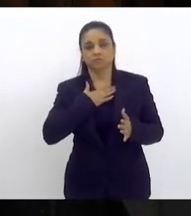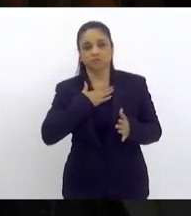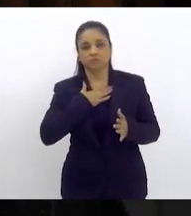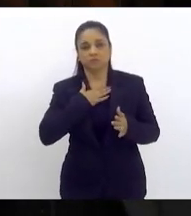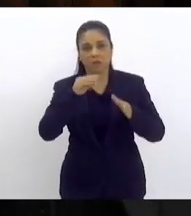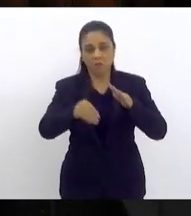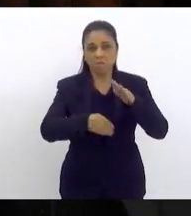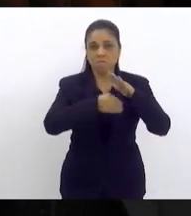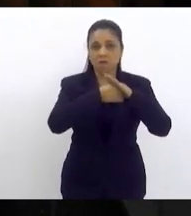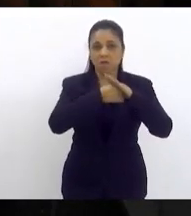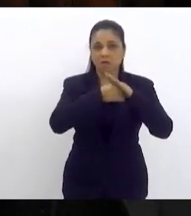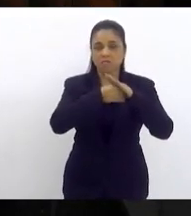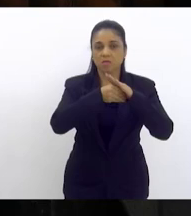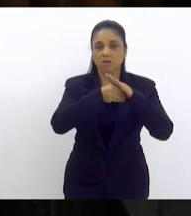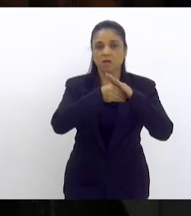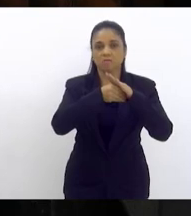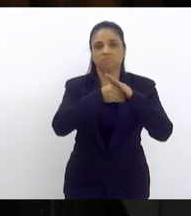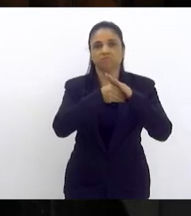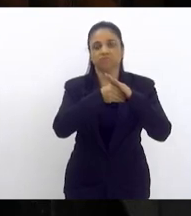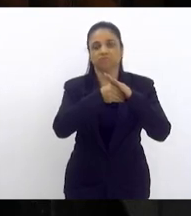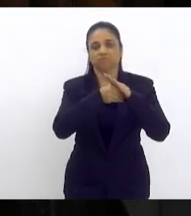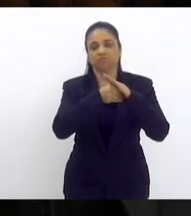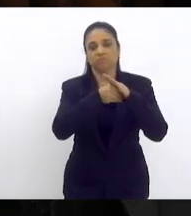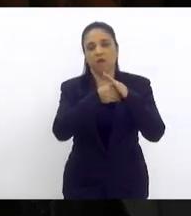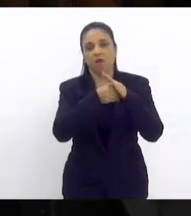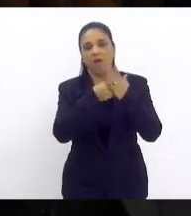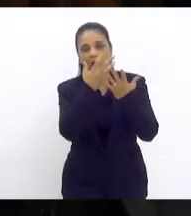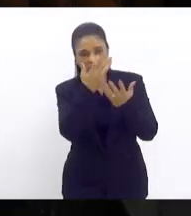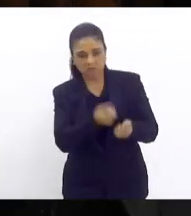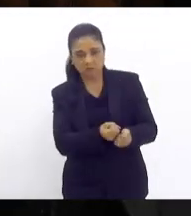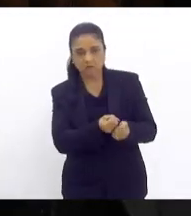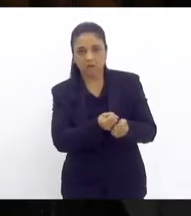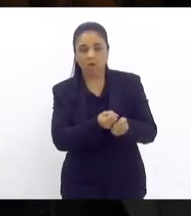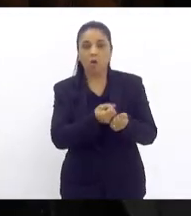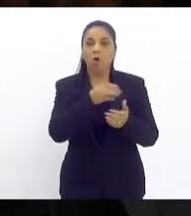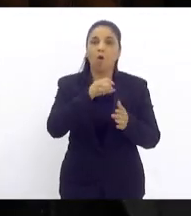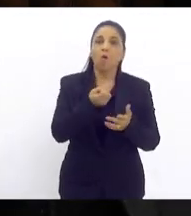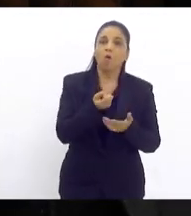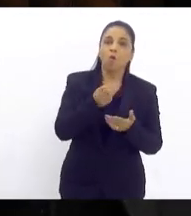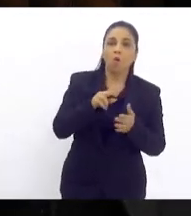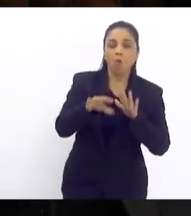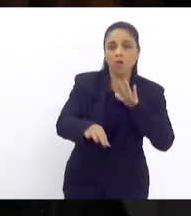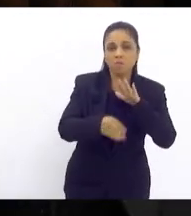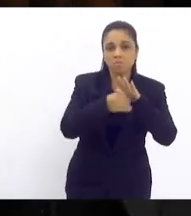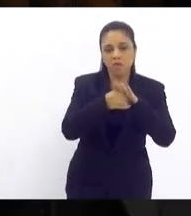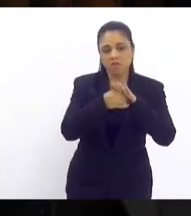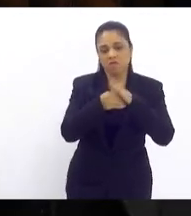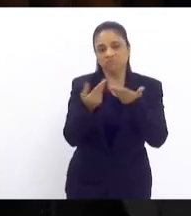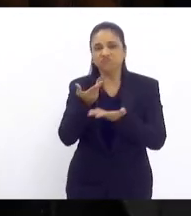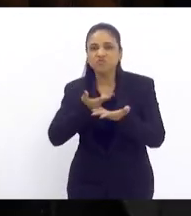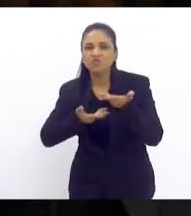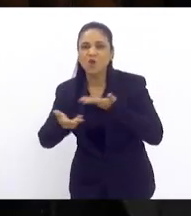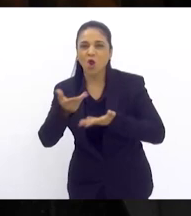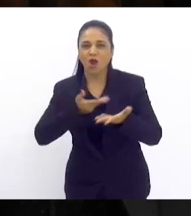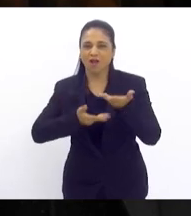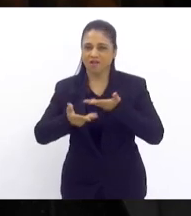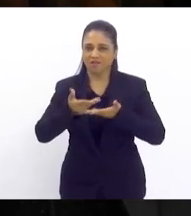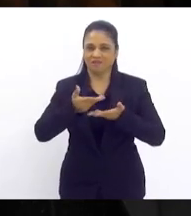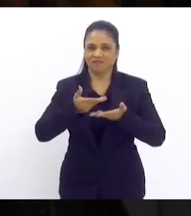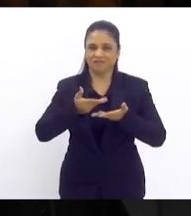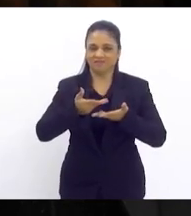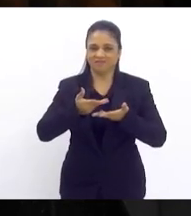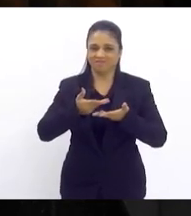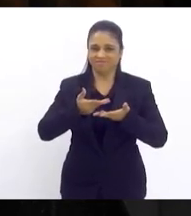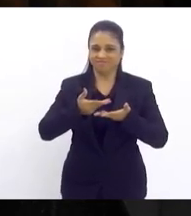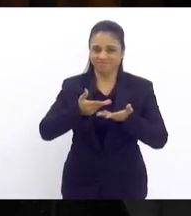tem uma Emenda minha acatada do que essa emenda ser moeda de troca Então